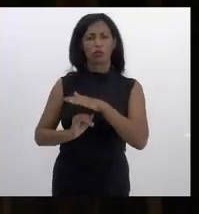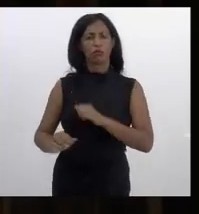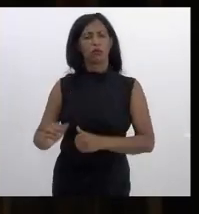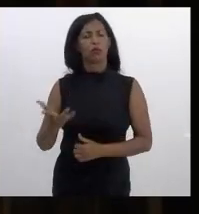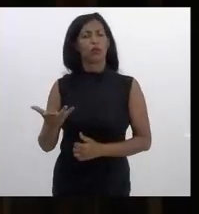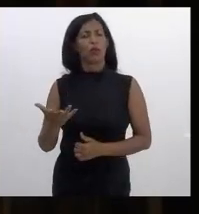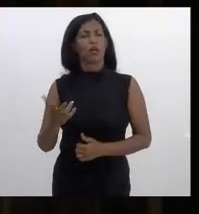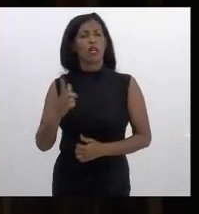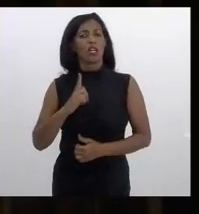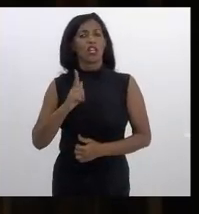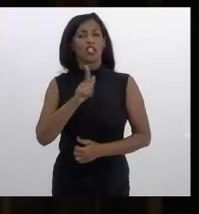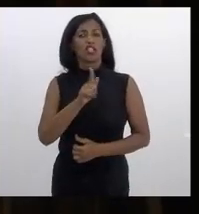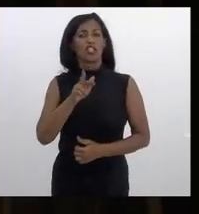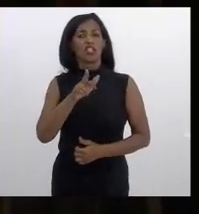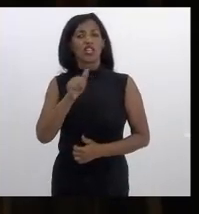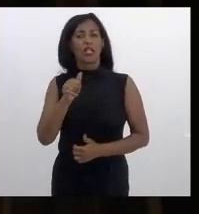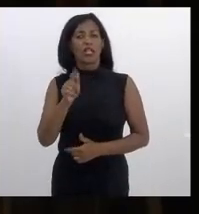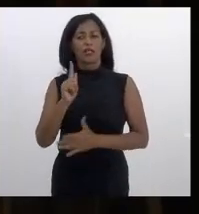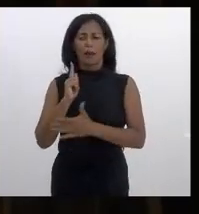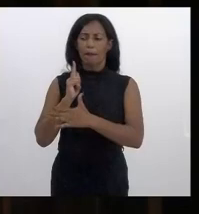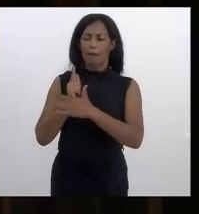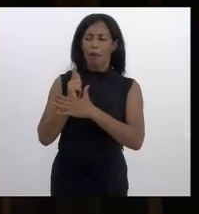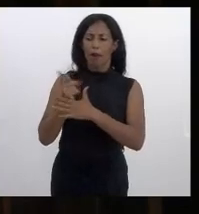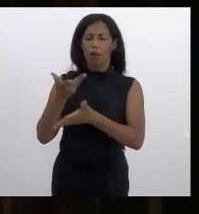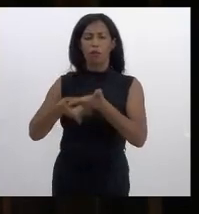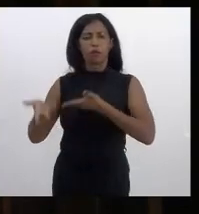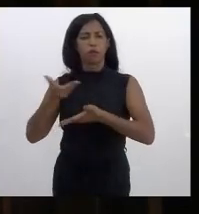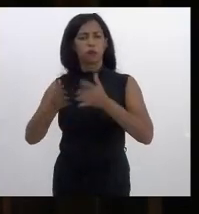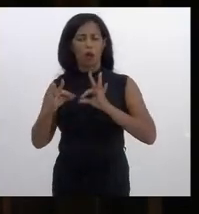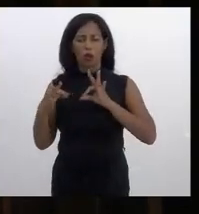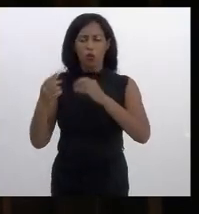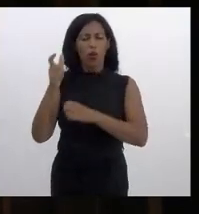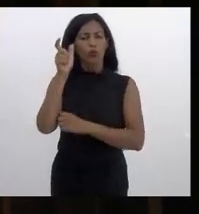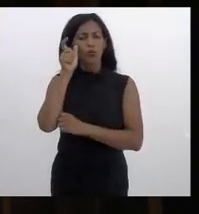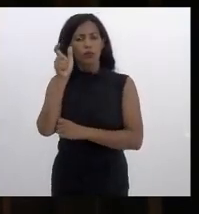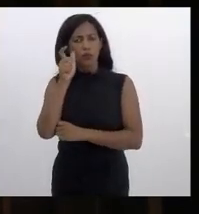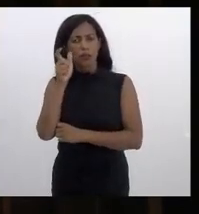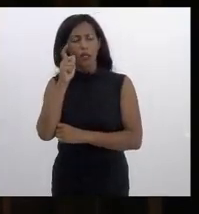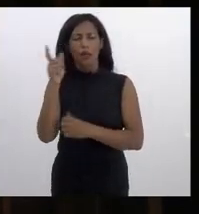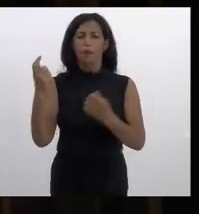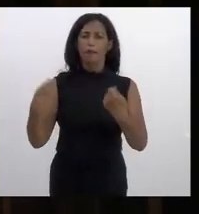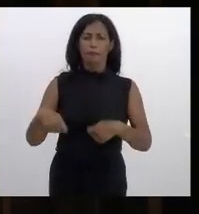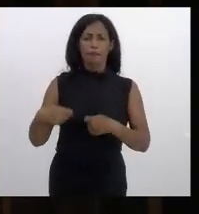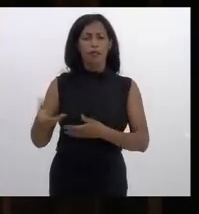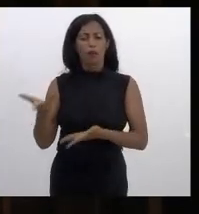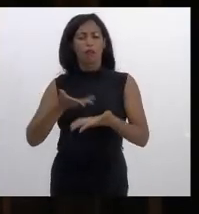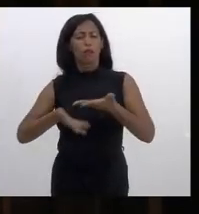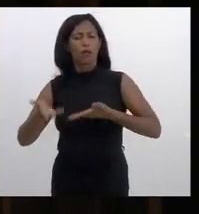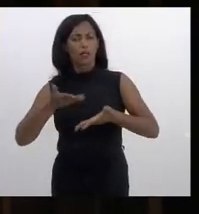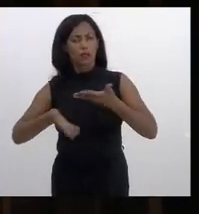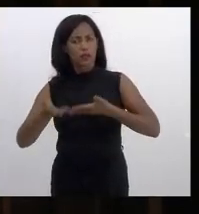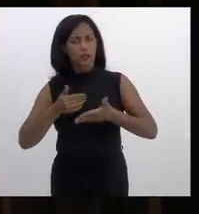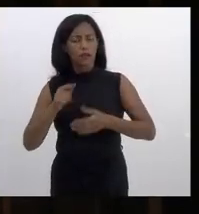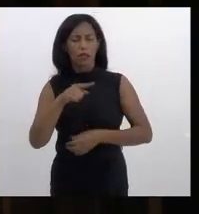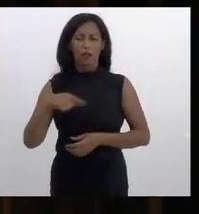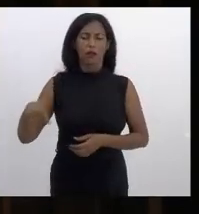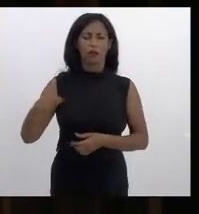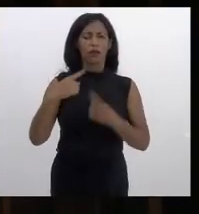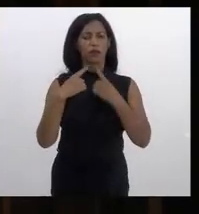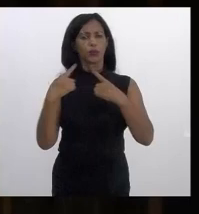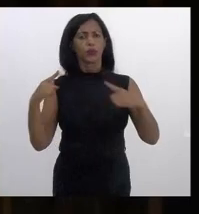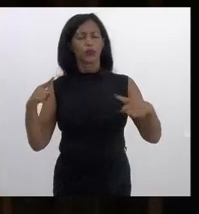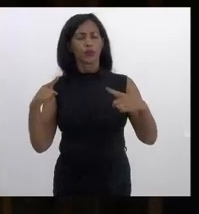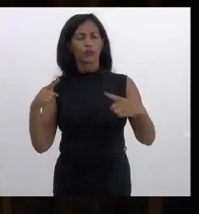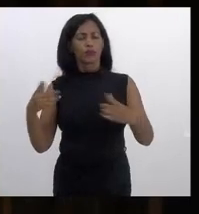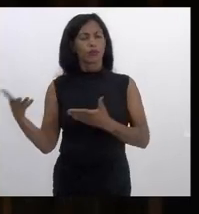que se chama gerência participativa todos os interessados devem participar desses